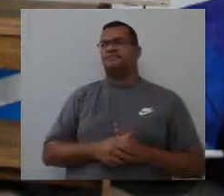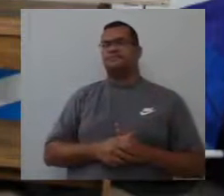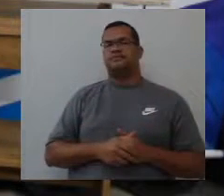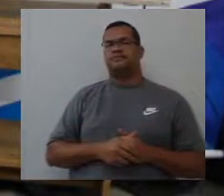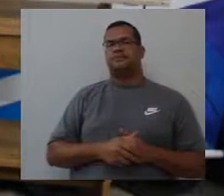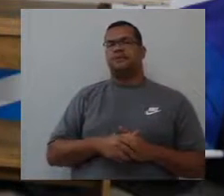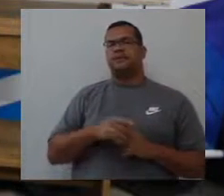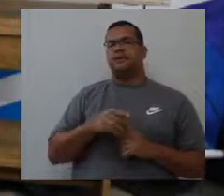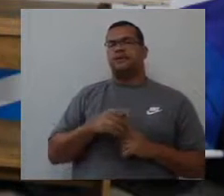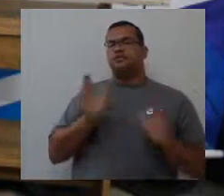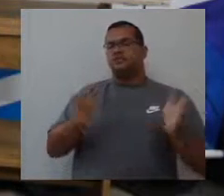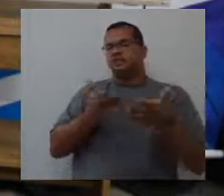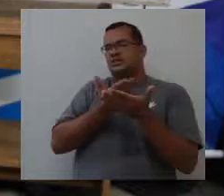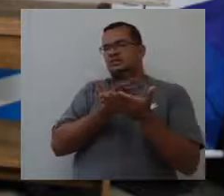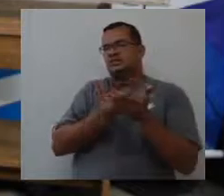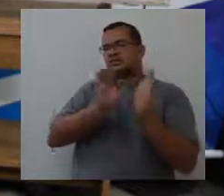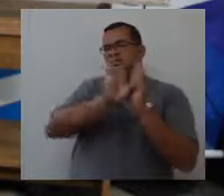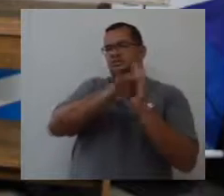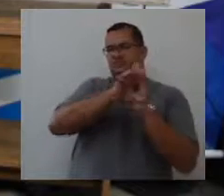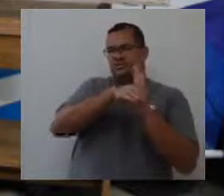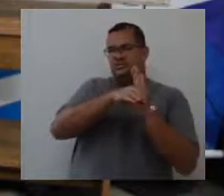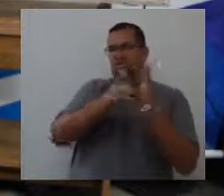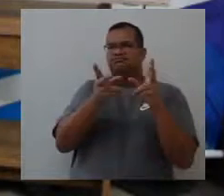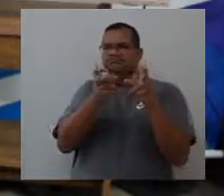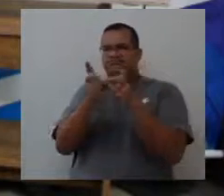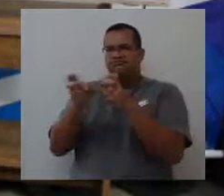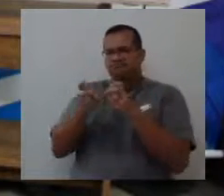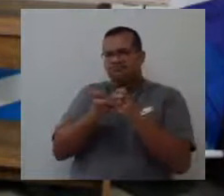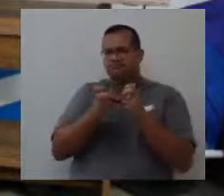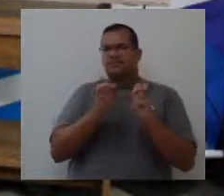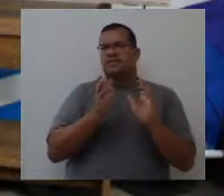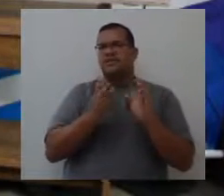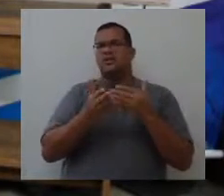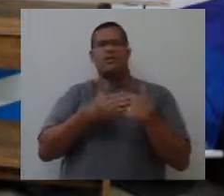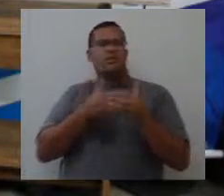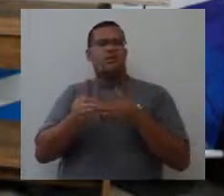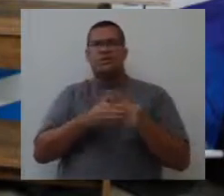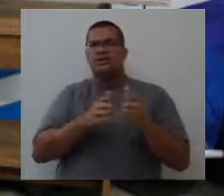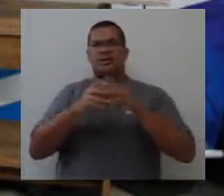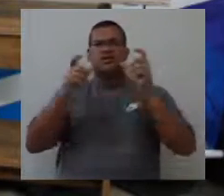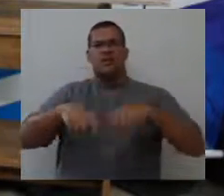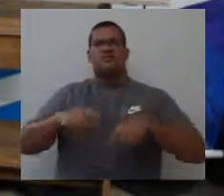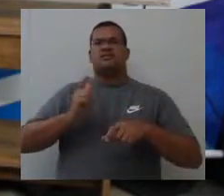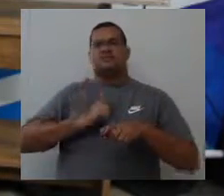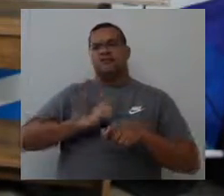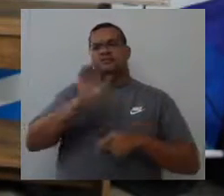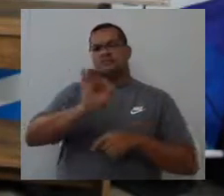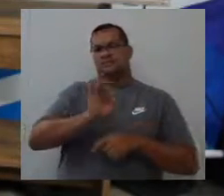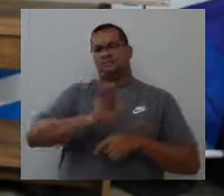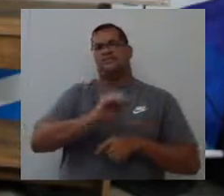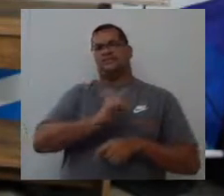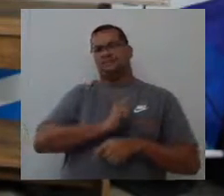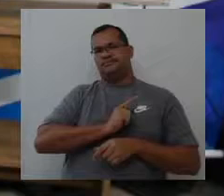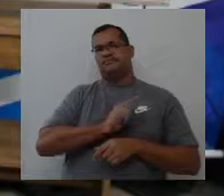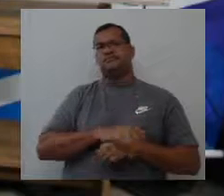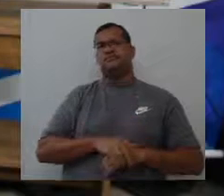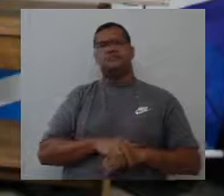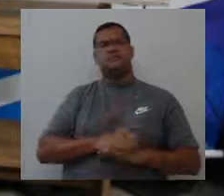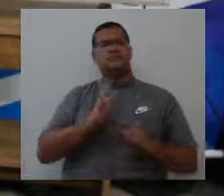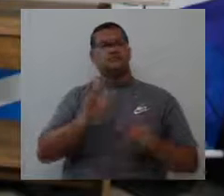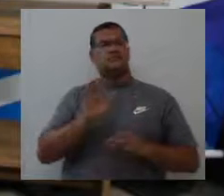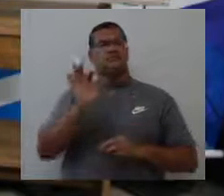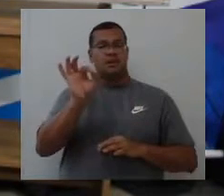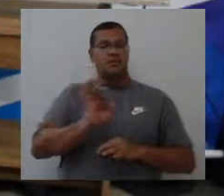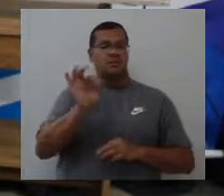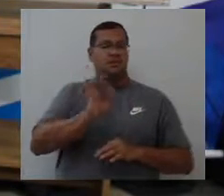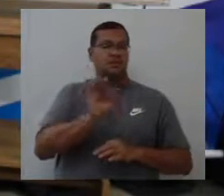desse conceito, a gente começa a perceber que em todas as situações do dia a dia, a porcentagem aparece. Porcentagem não